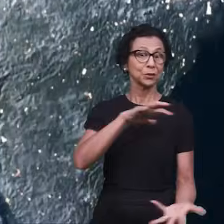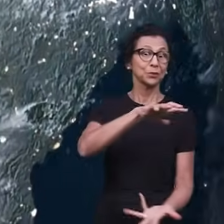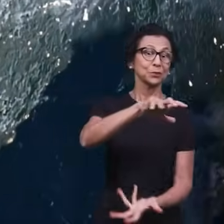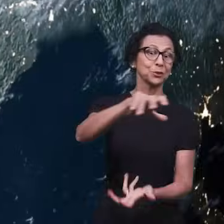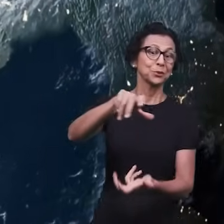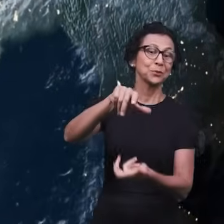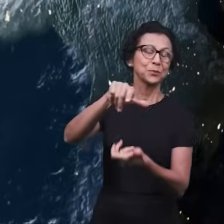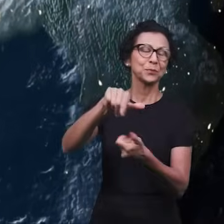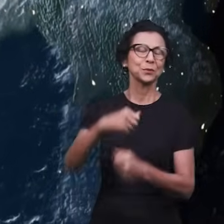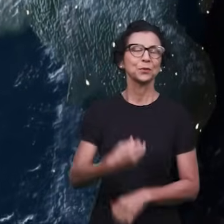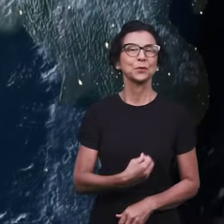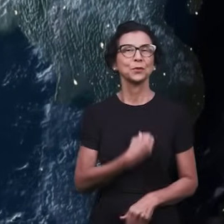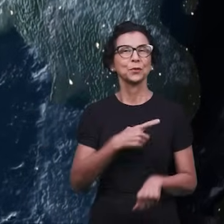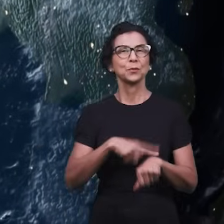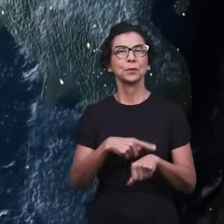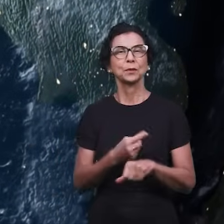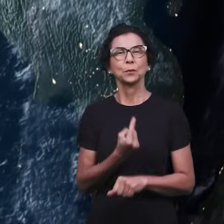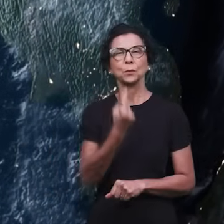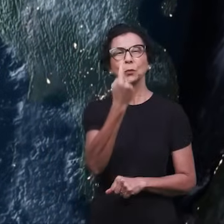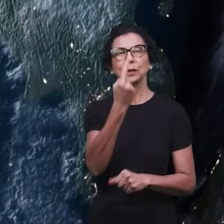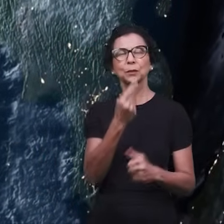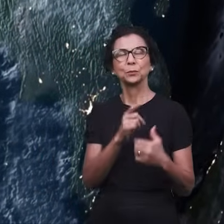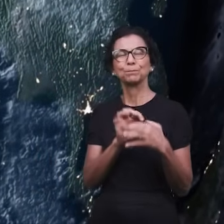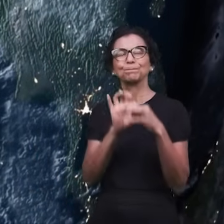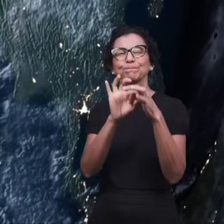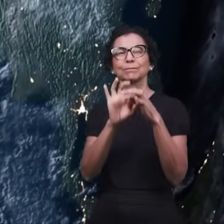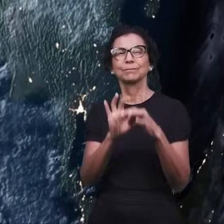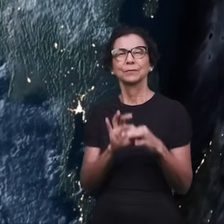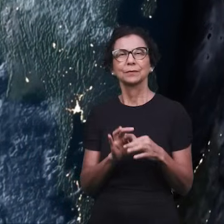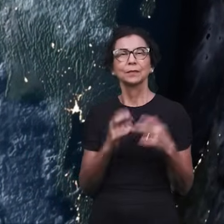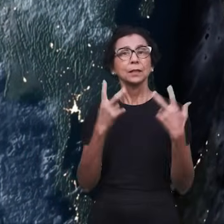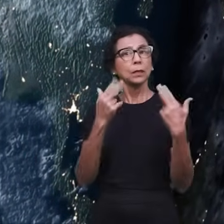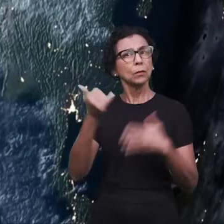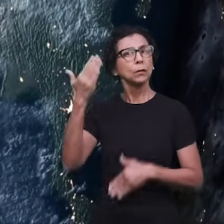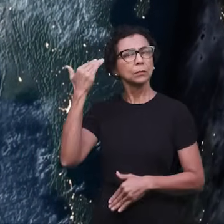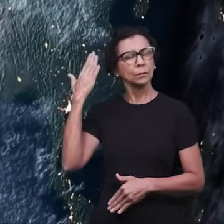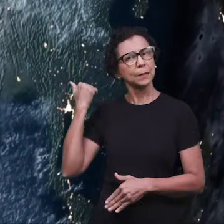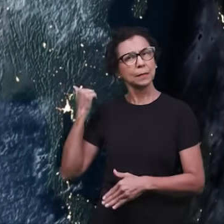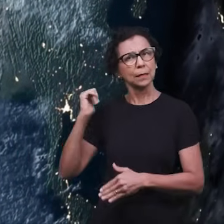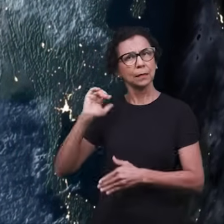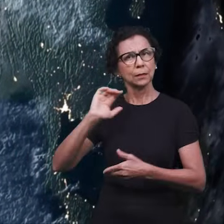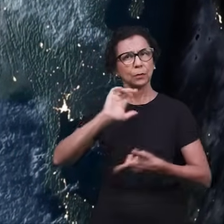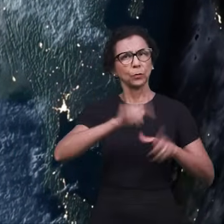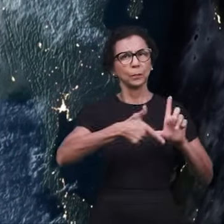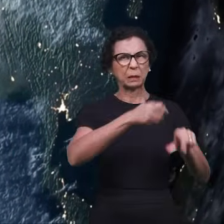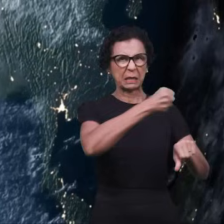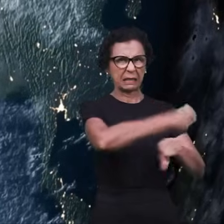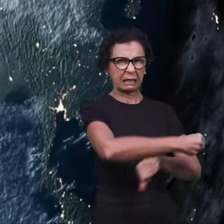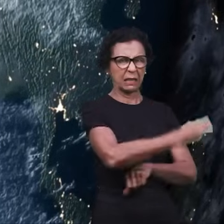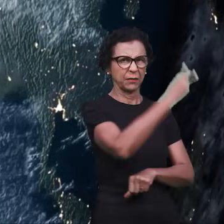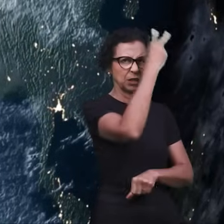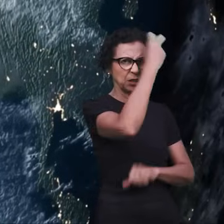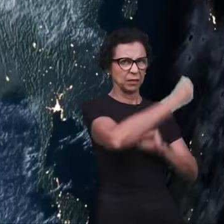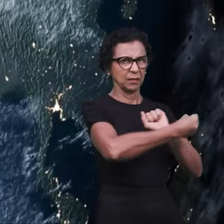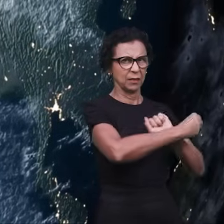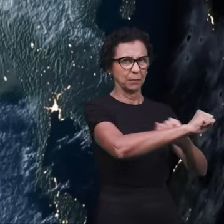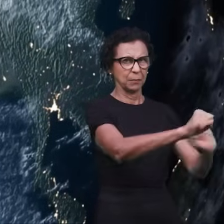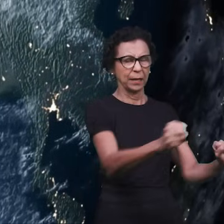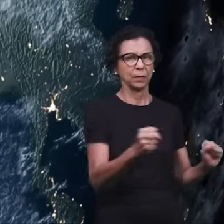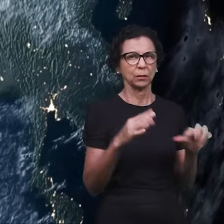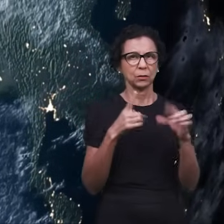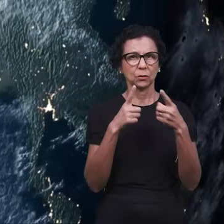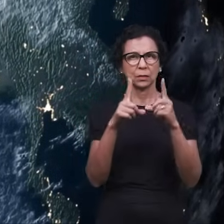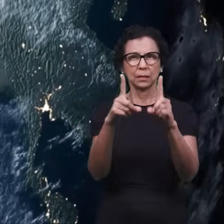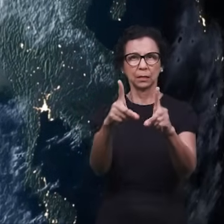planeta vivem um momento de unidade e comunhão, como viveram os hebreus na saída do Egito e os discípulos com o